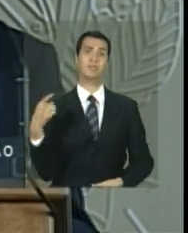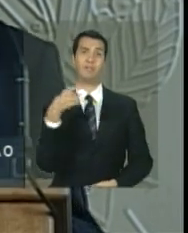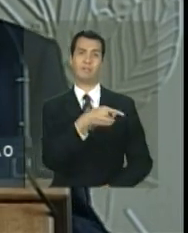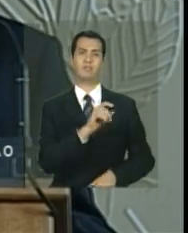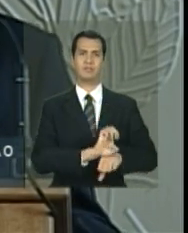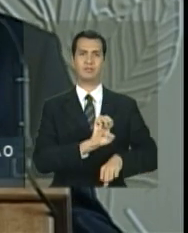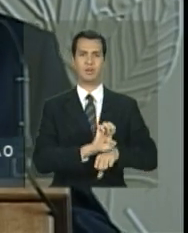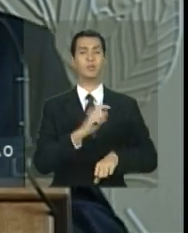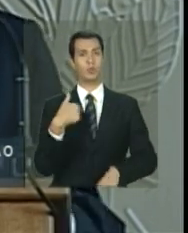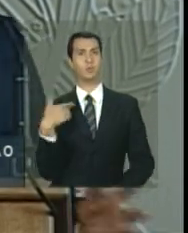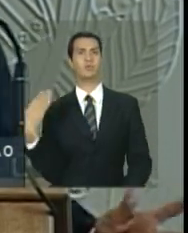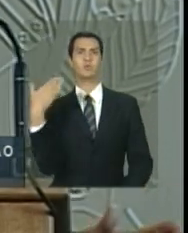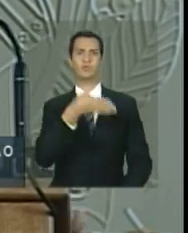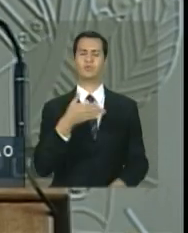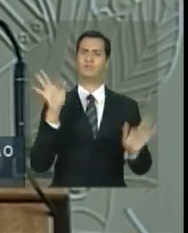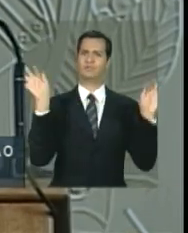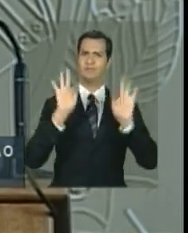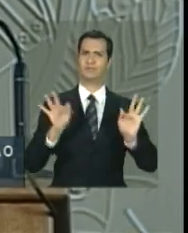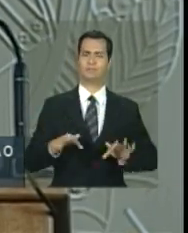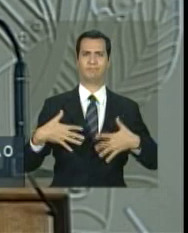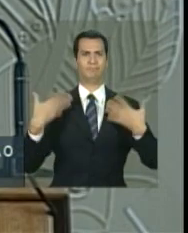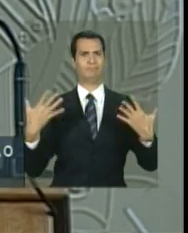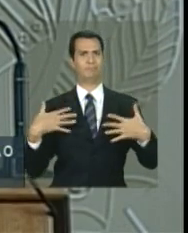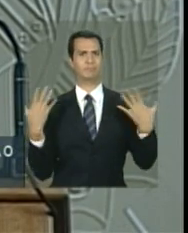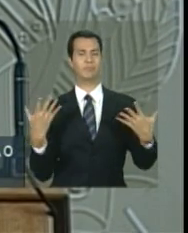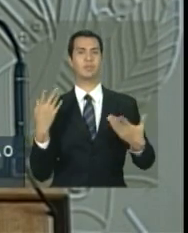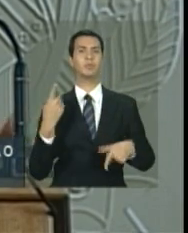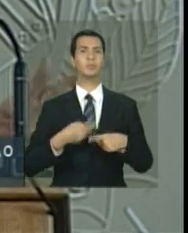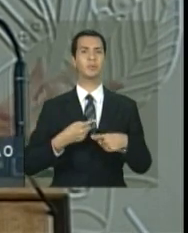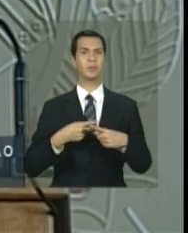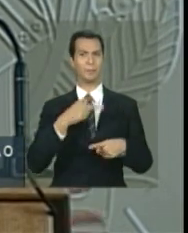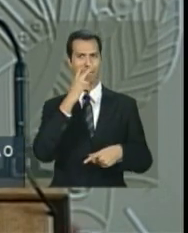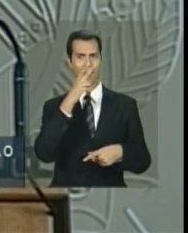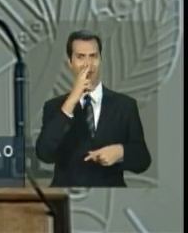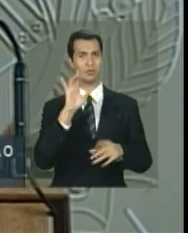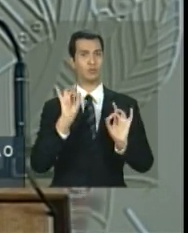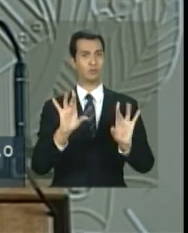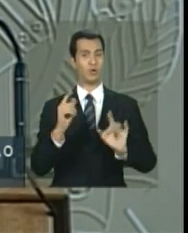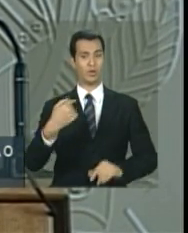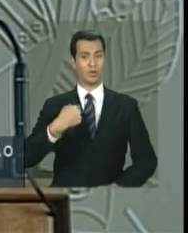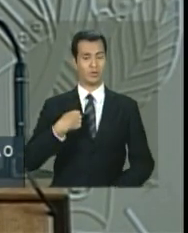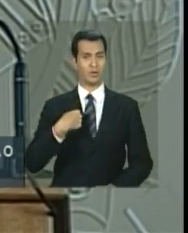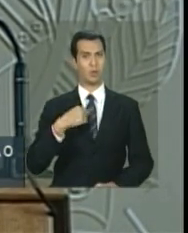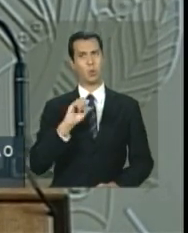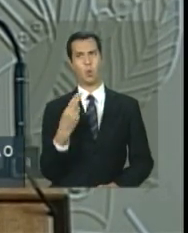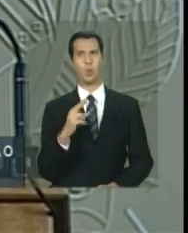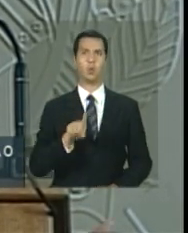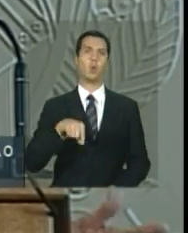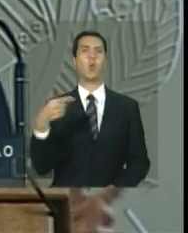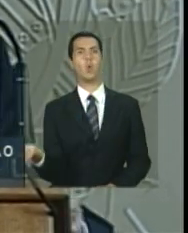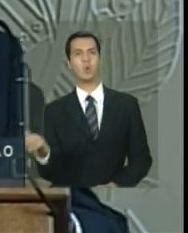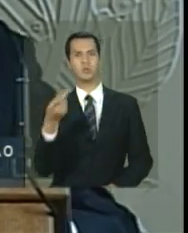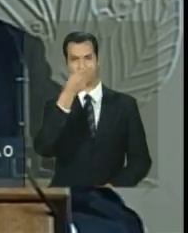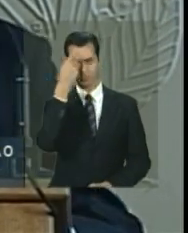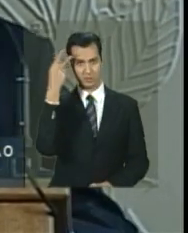fui com uma alegria extraordinária, na sensação de que seria eu apenas, ou eu e mais um. E lá cheguei e havia cerca